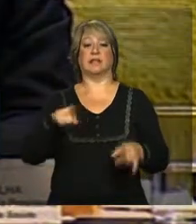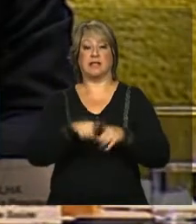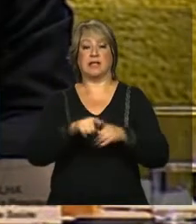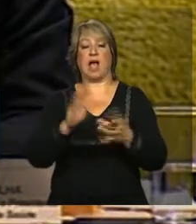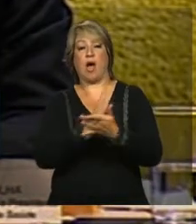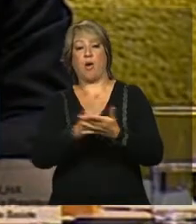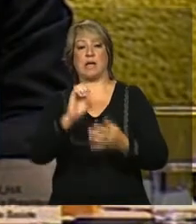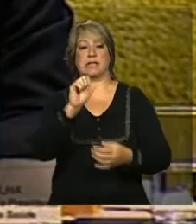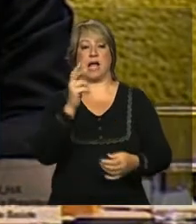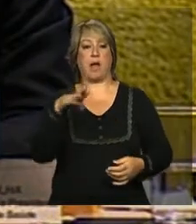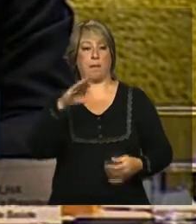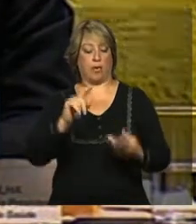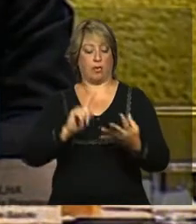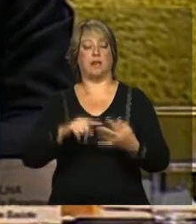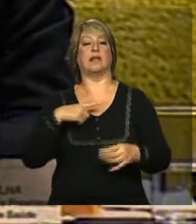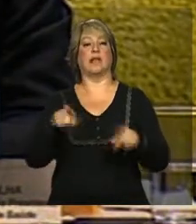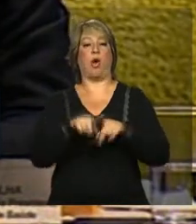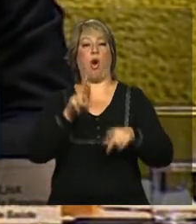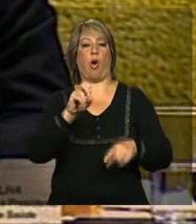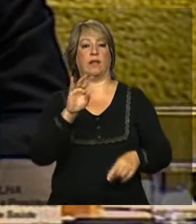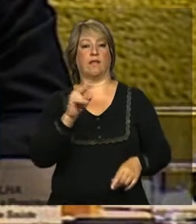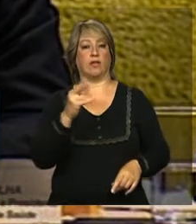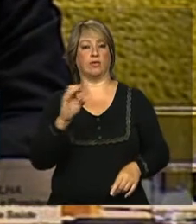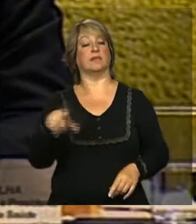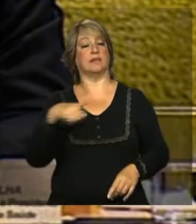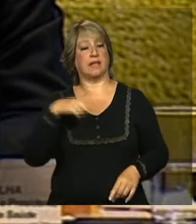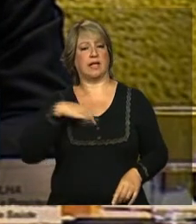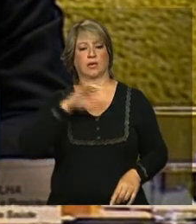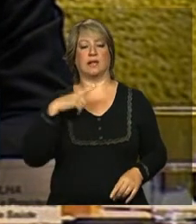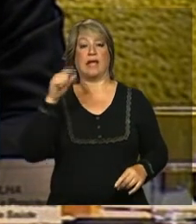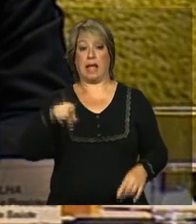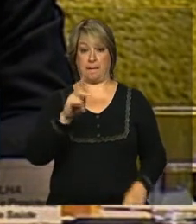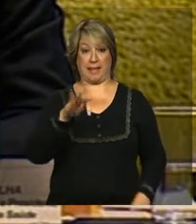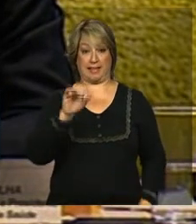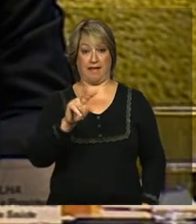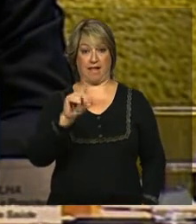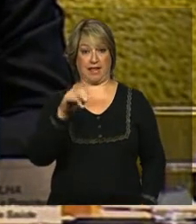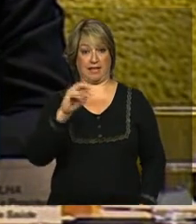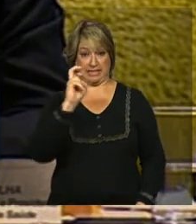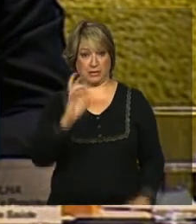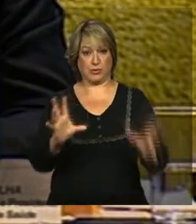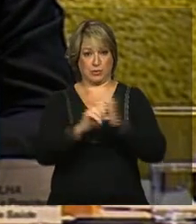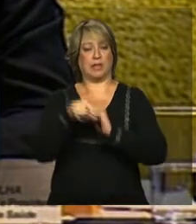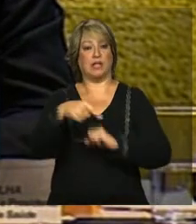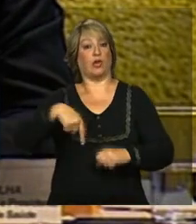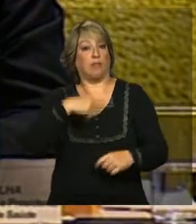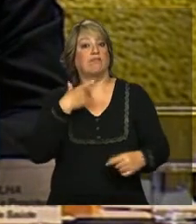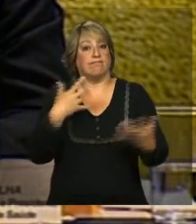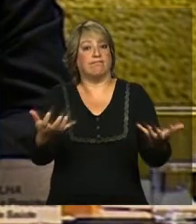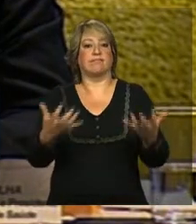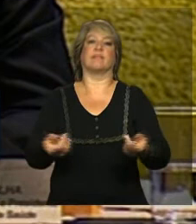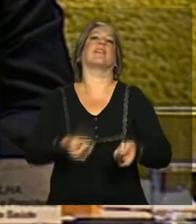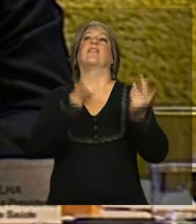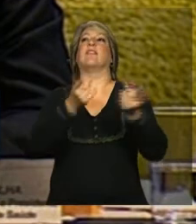Sarampo para uma situações porta Rotavírus nós temos interesse é com essa pentavalente poder também exportar para outros